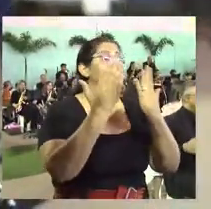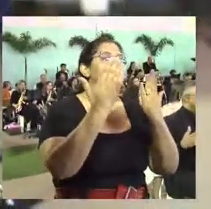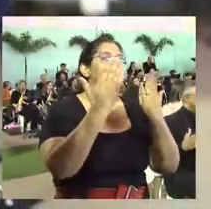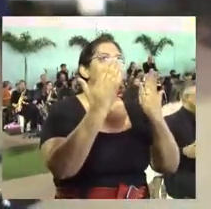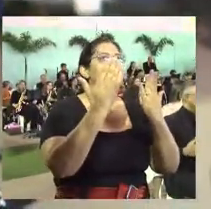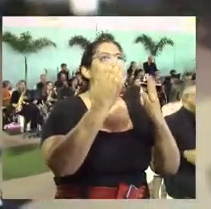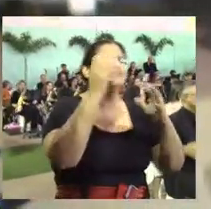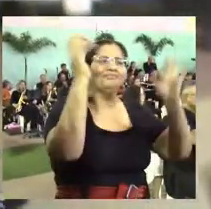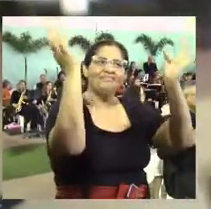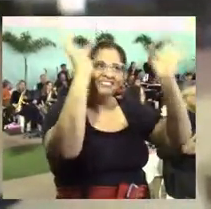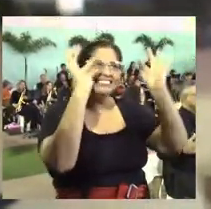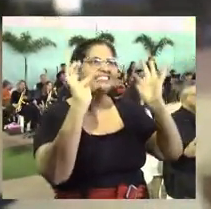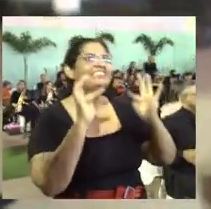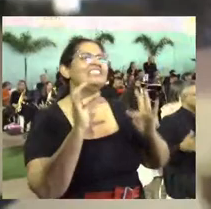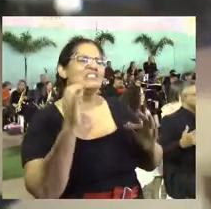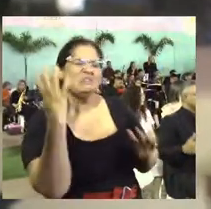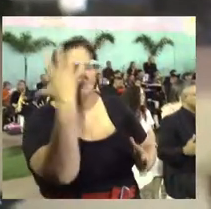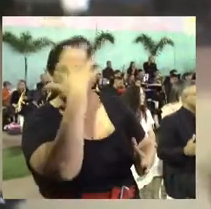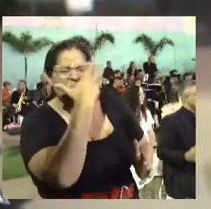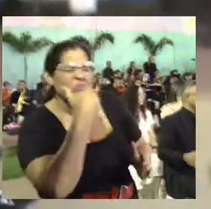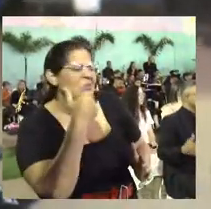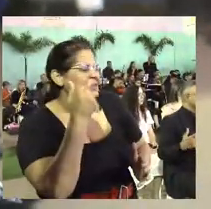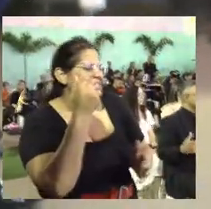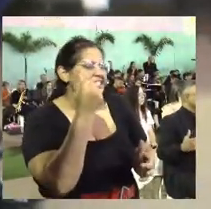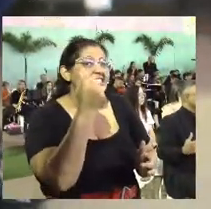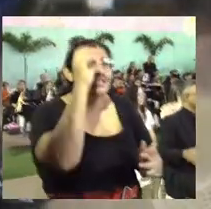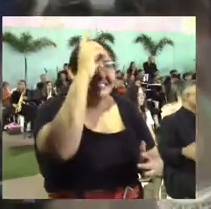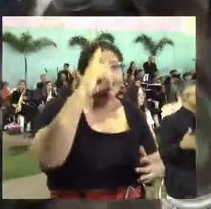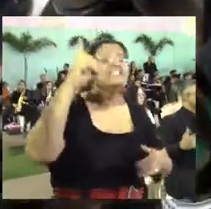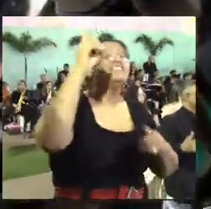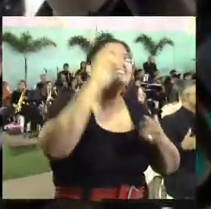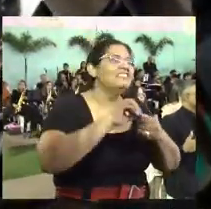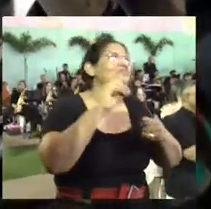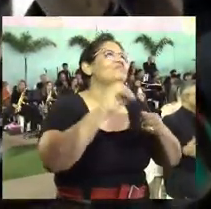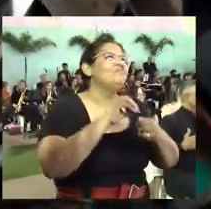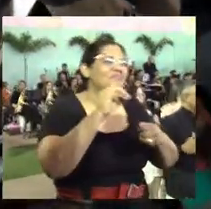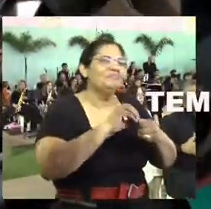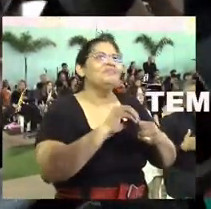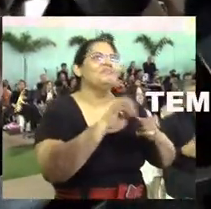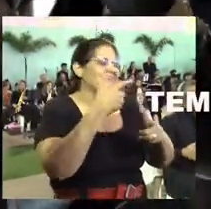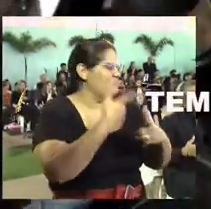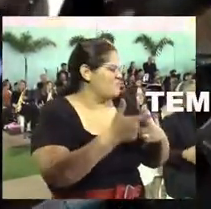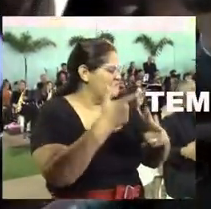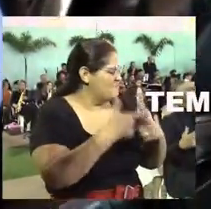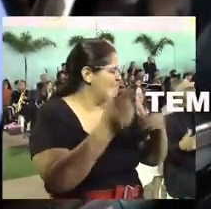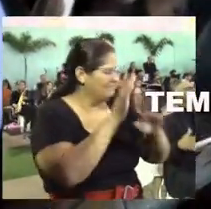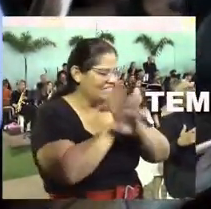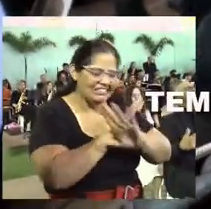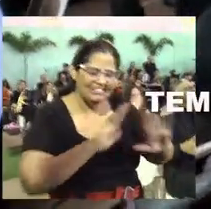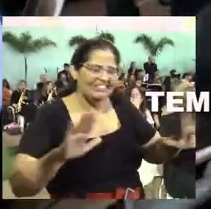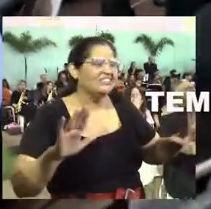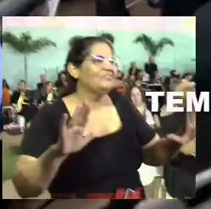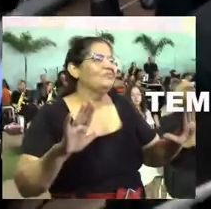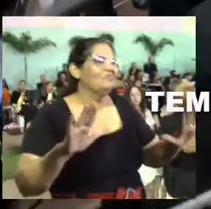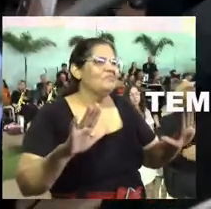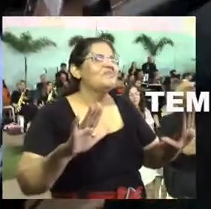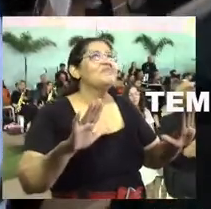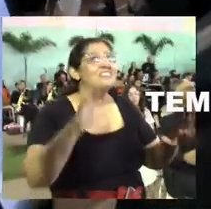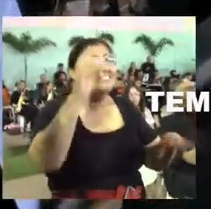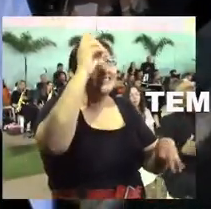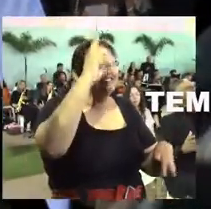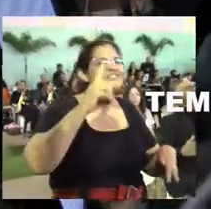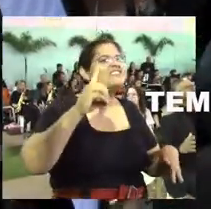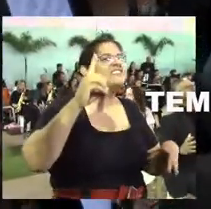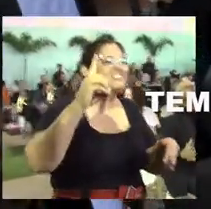demais o que ele vai fazer de quem te viu na prova logo vai dizer tem alguém muito